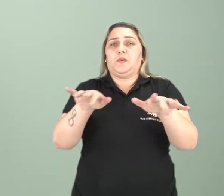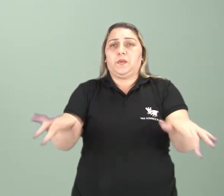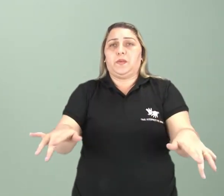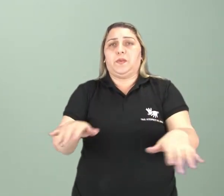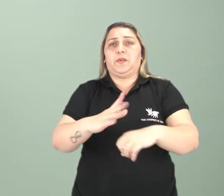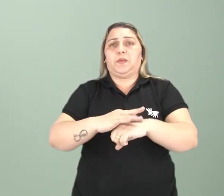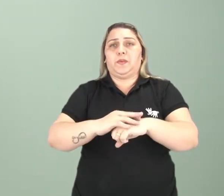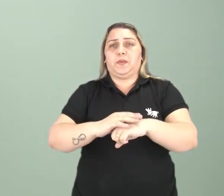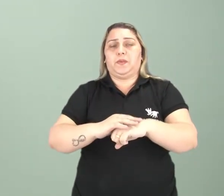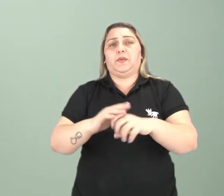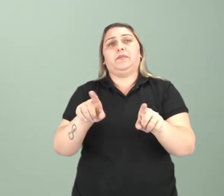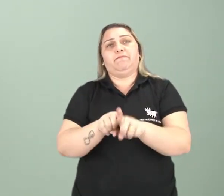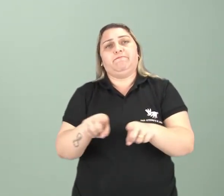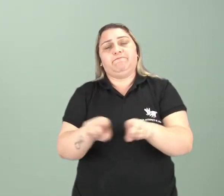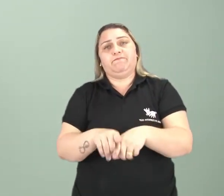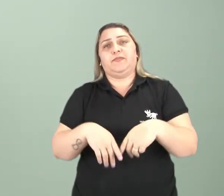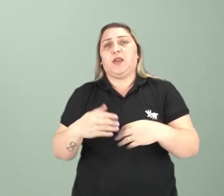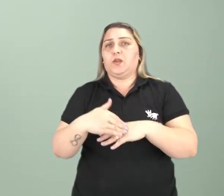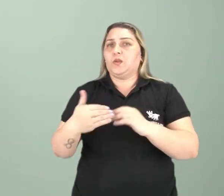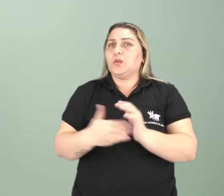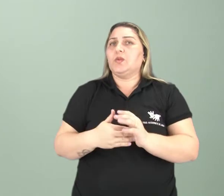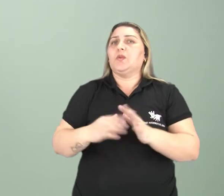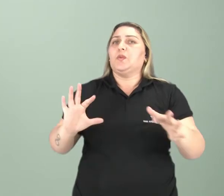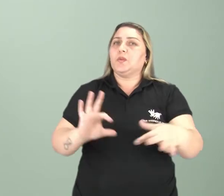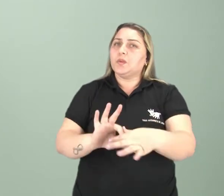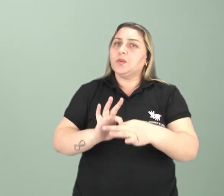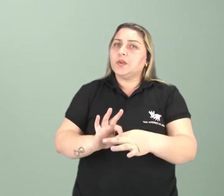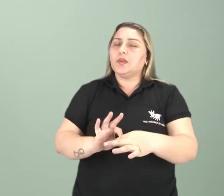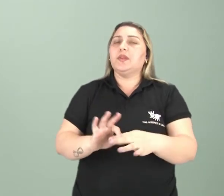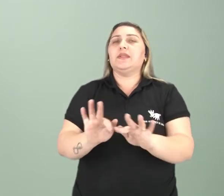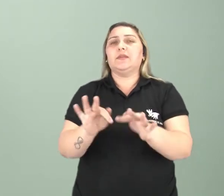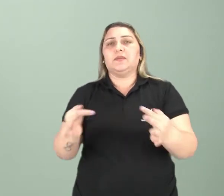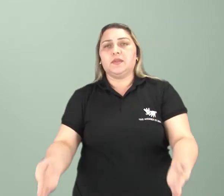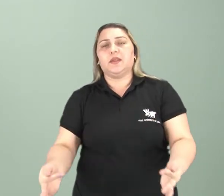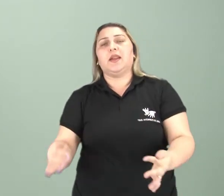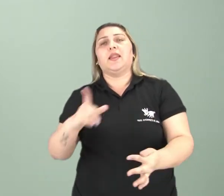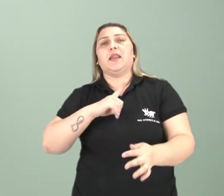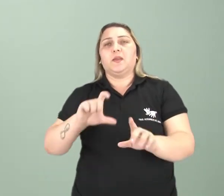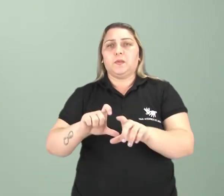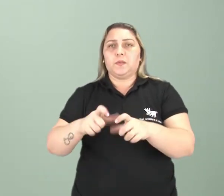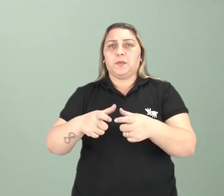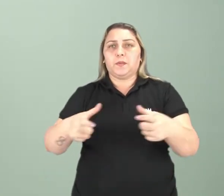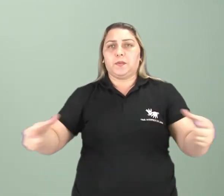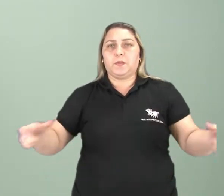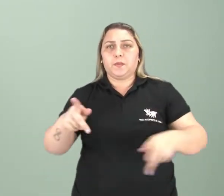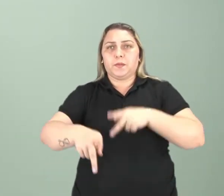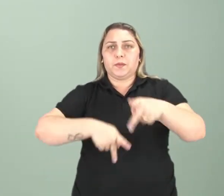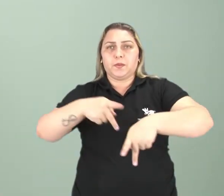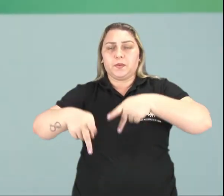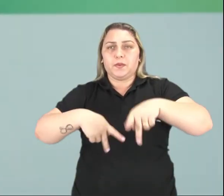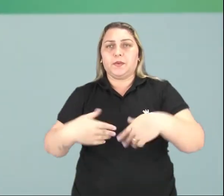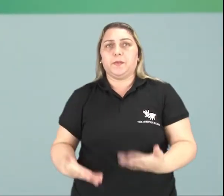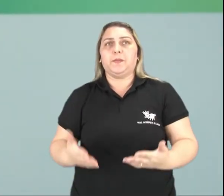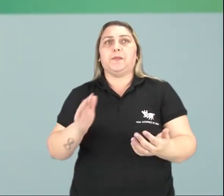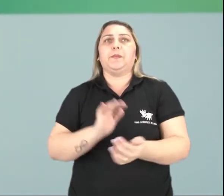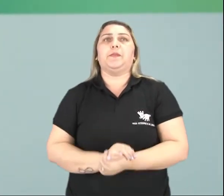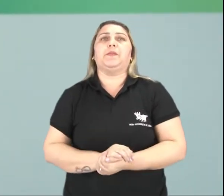muito mais intensidade. Então, tudo isso ele ligou simplesmente a ter esse aumento, a ter esse surto